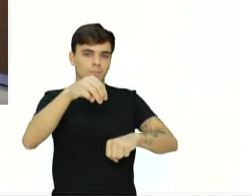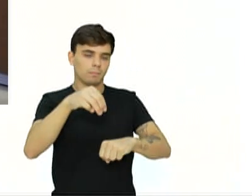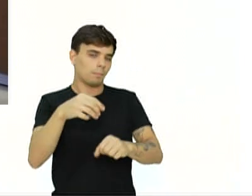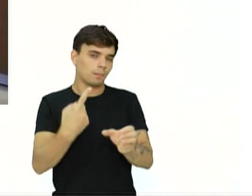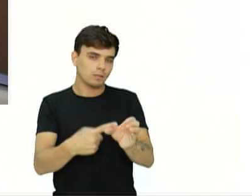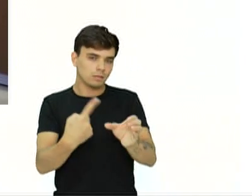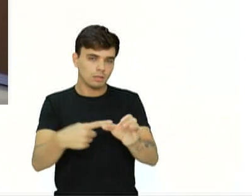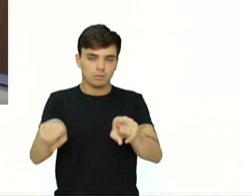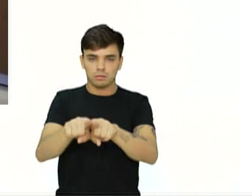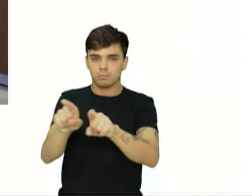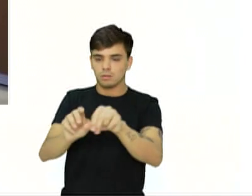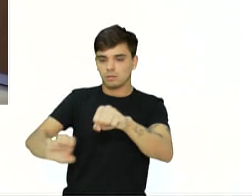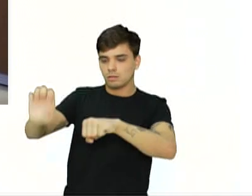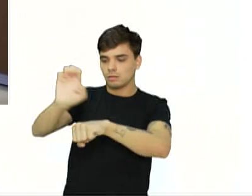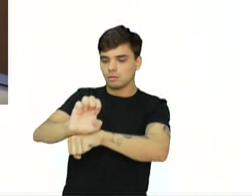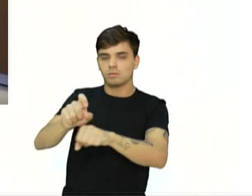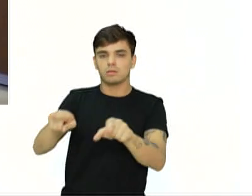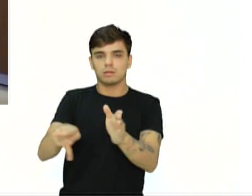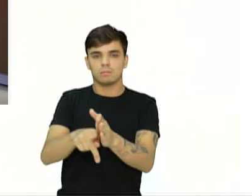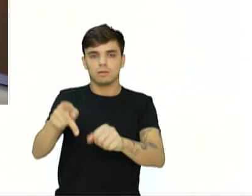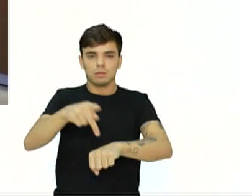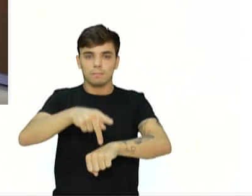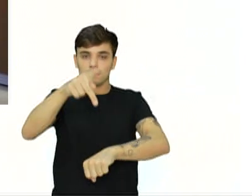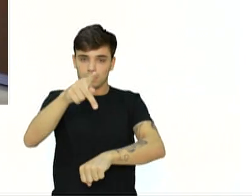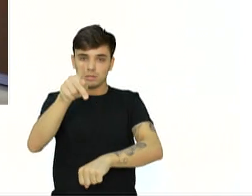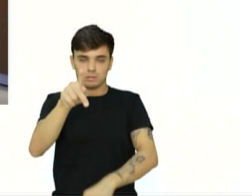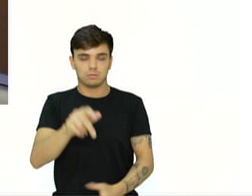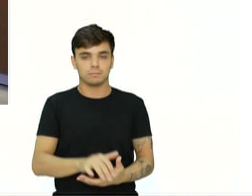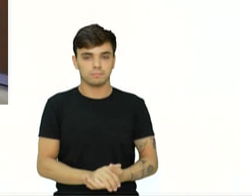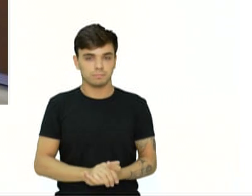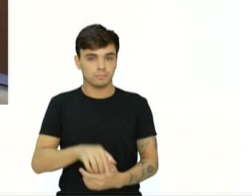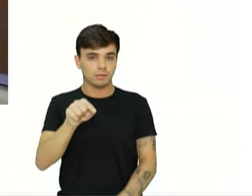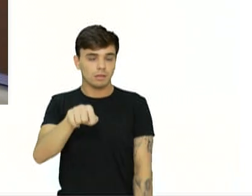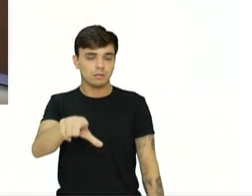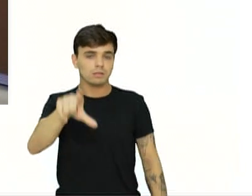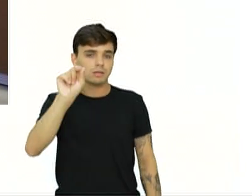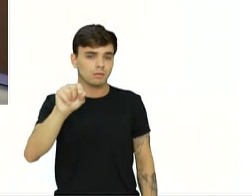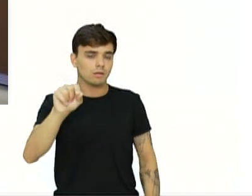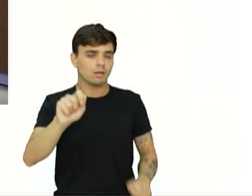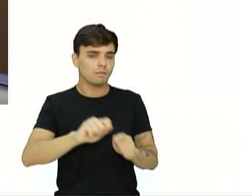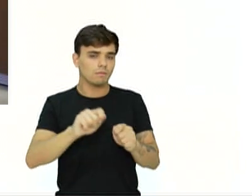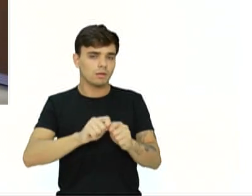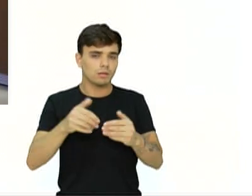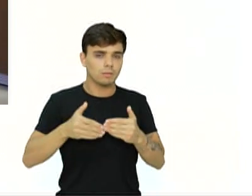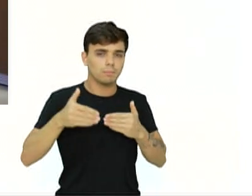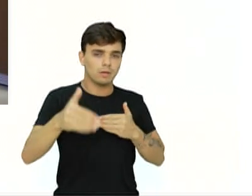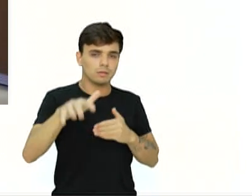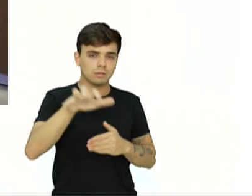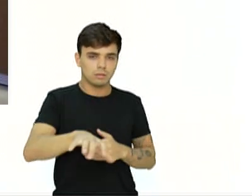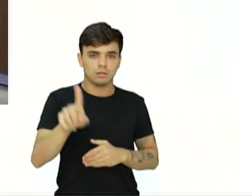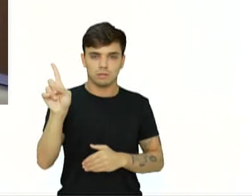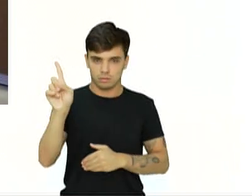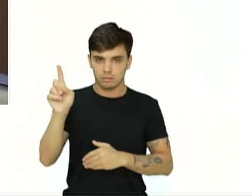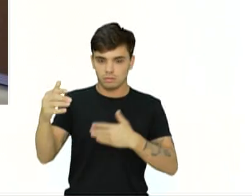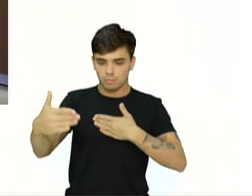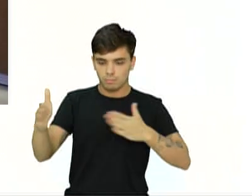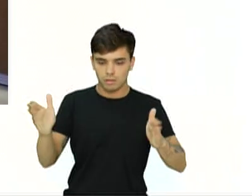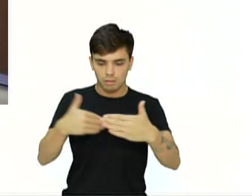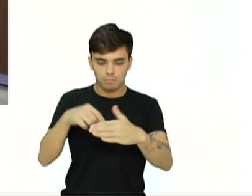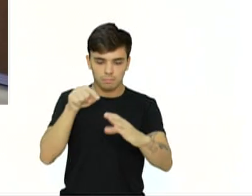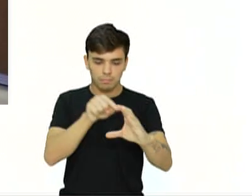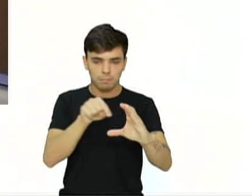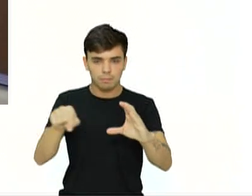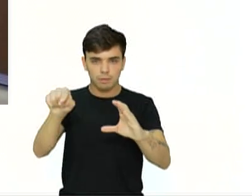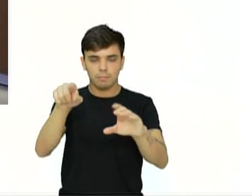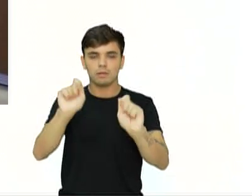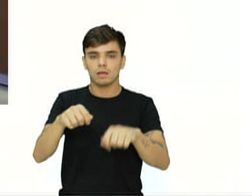municipal, estadual e federal. E essa escolha é feita a partir dessas urnas todas que a gente